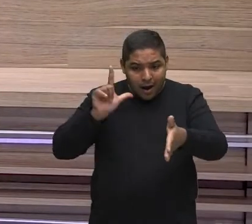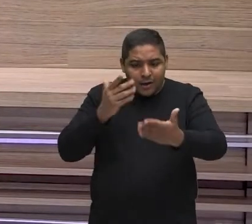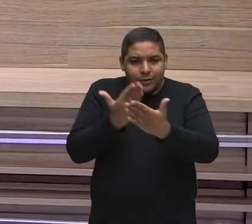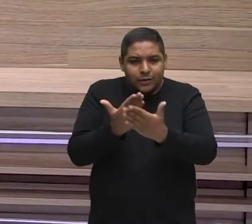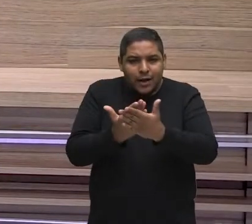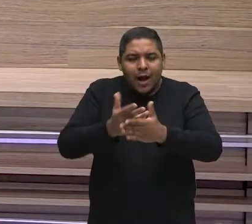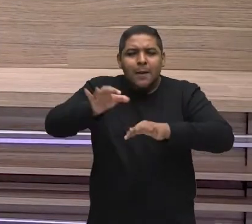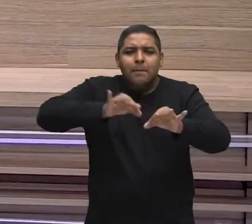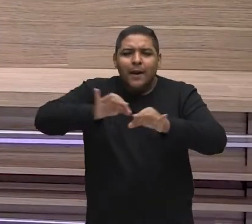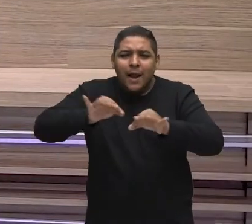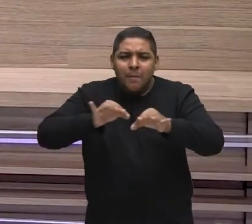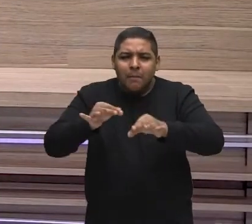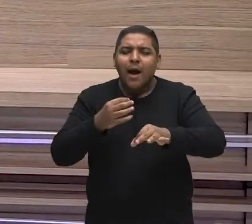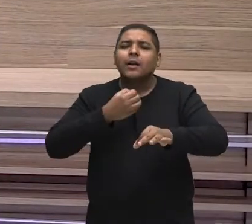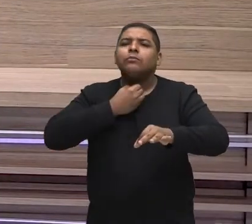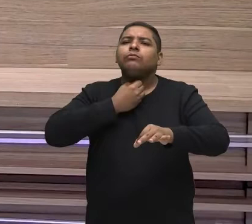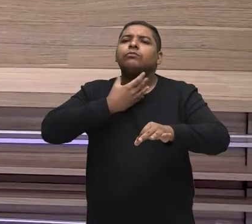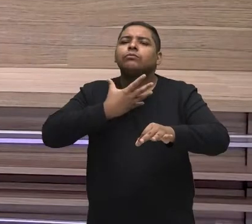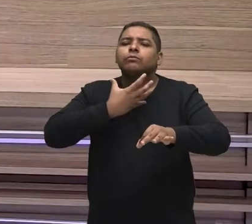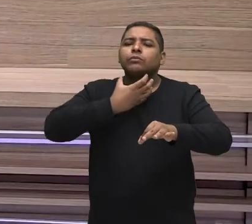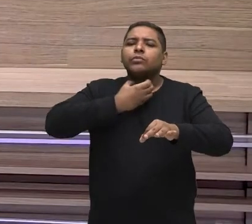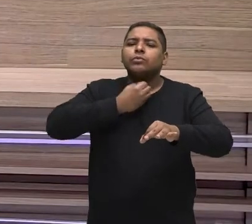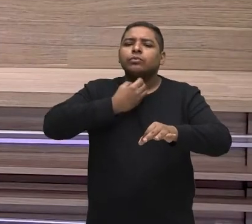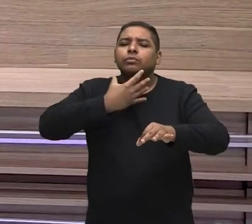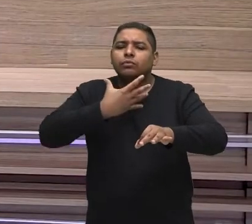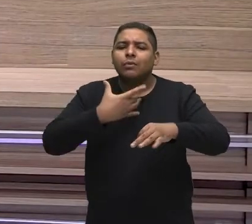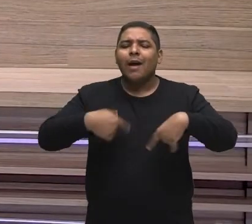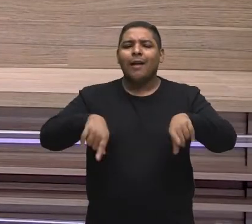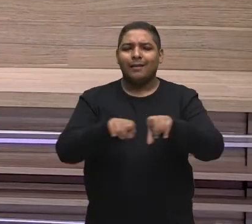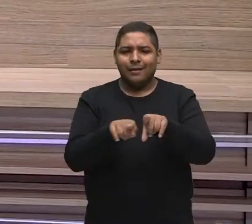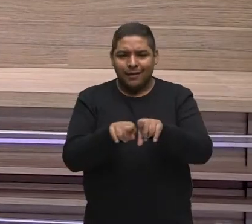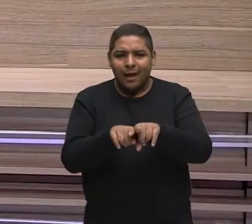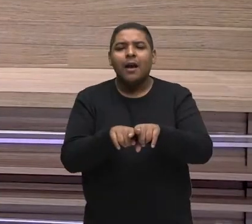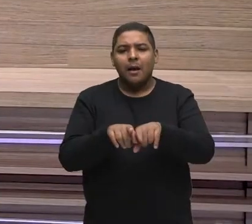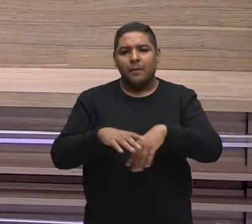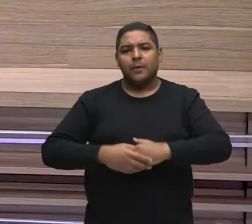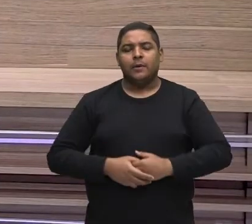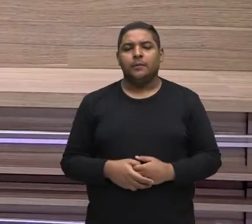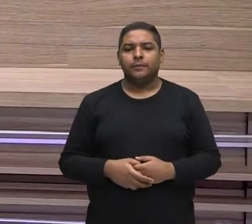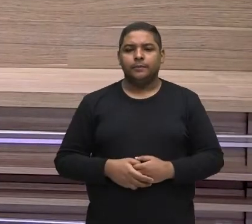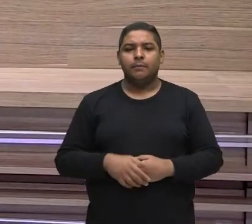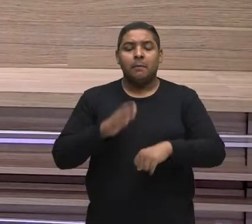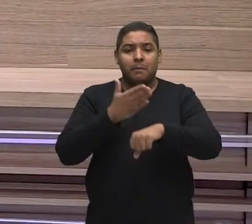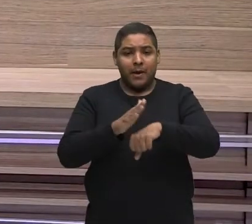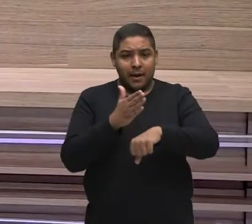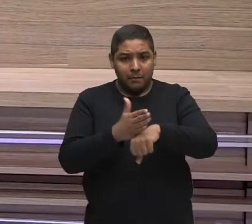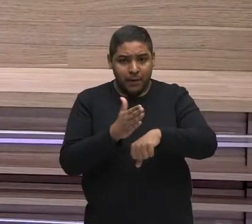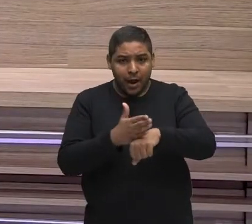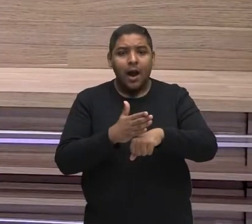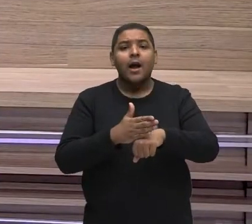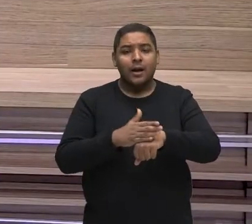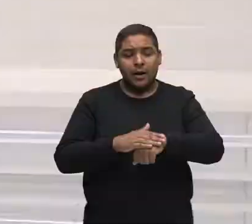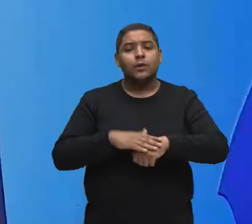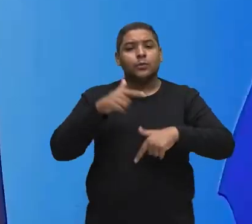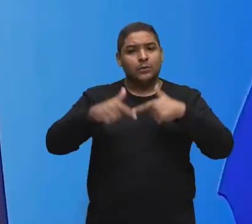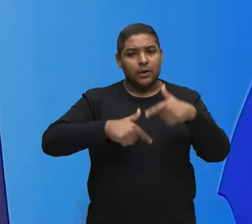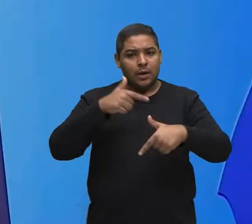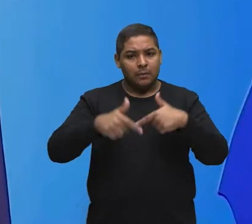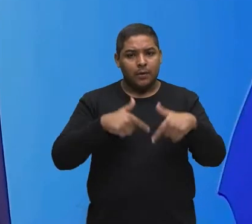prepara aquela musculatura, alongando e vascularizando todo aquele tecido, preparando ele para uma jornada de